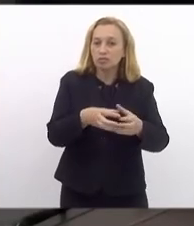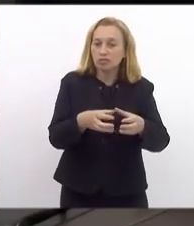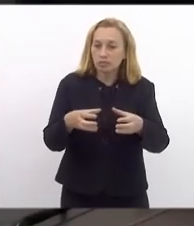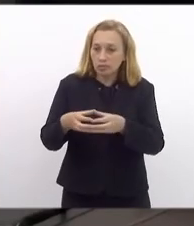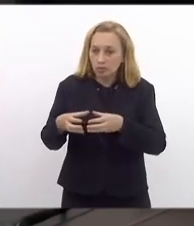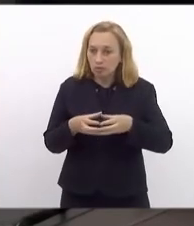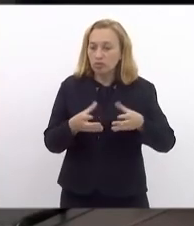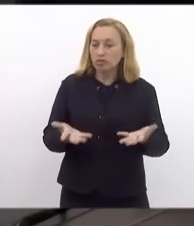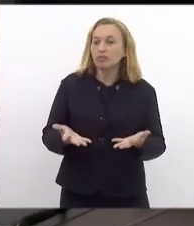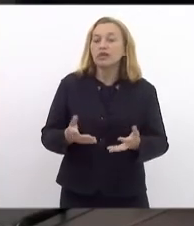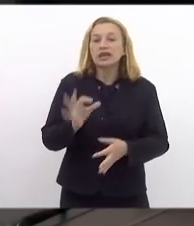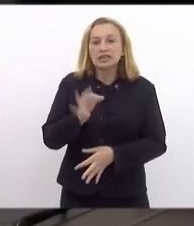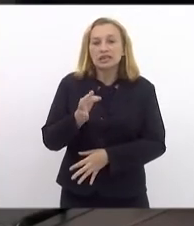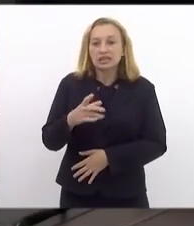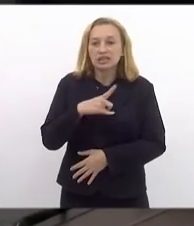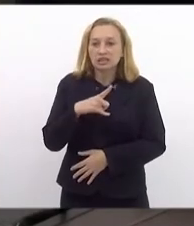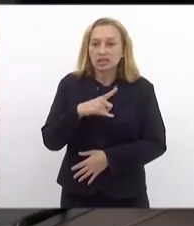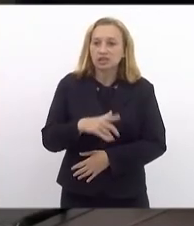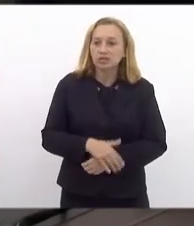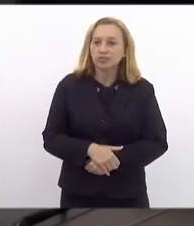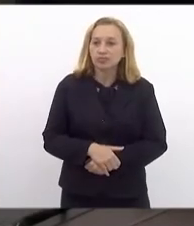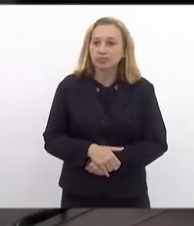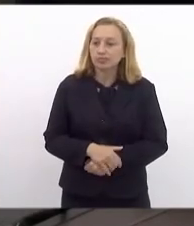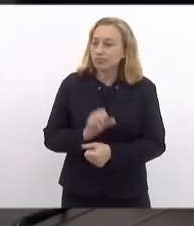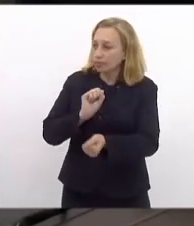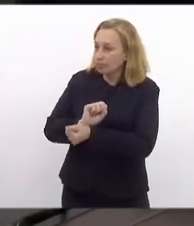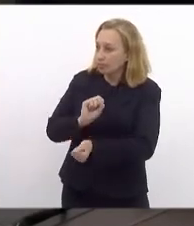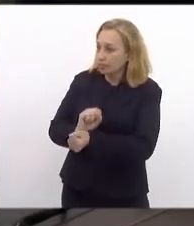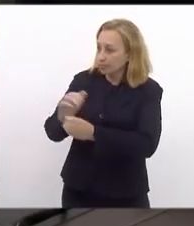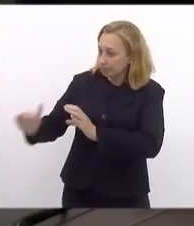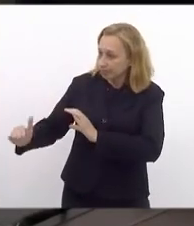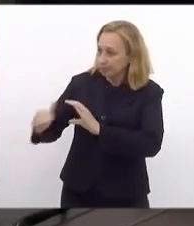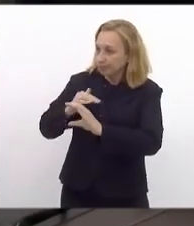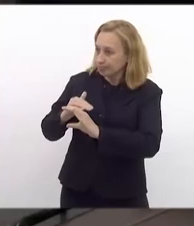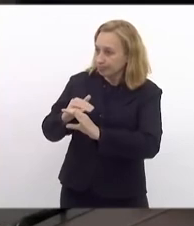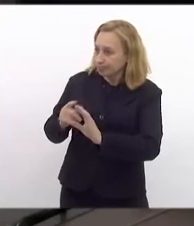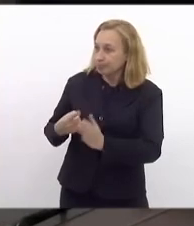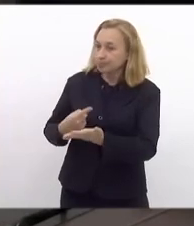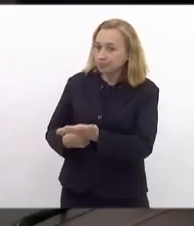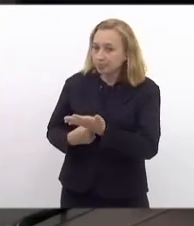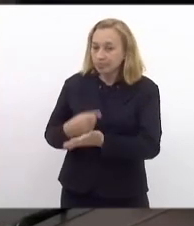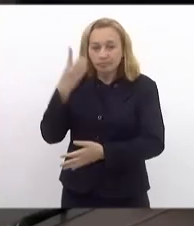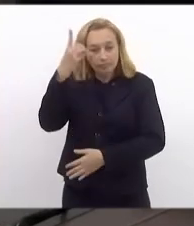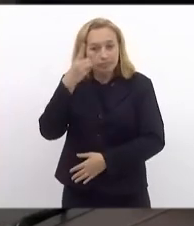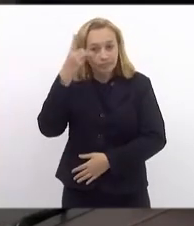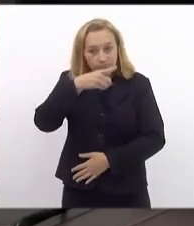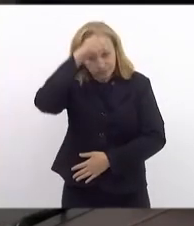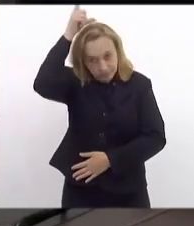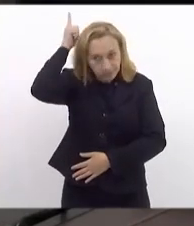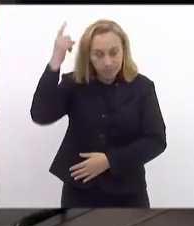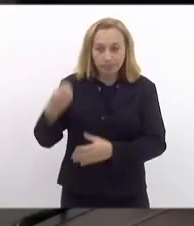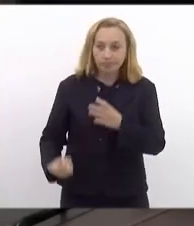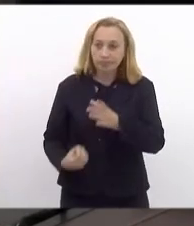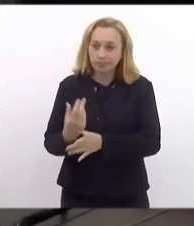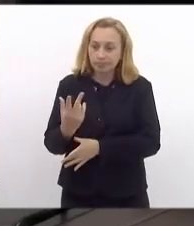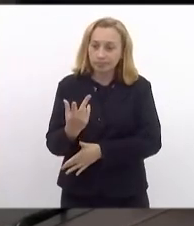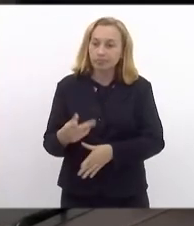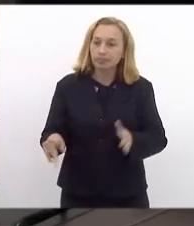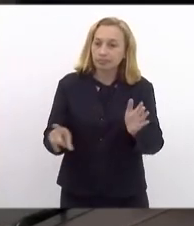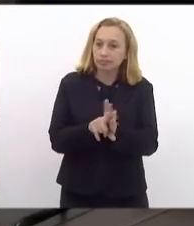então eu tenho certeza aguardo a sua contribuição e o deputado dos Paulo é o tô porque